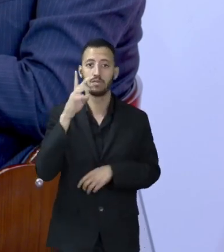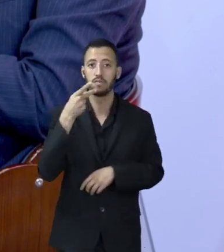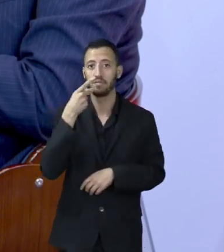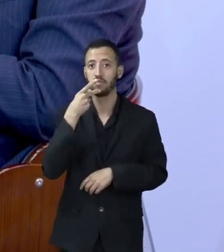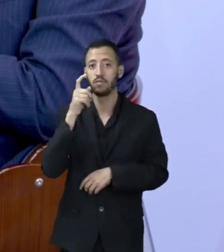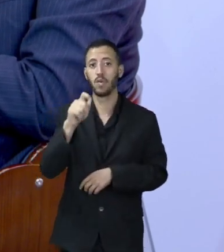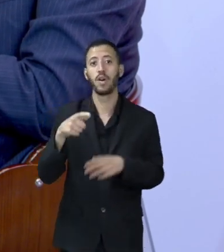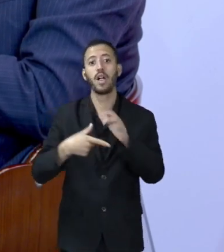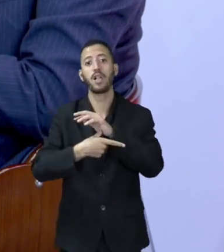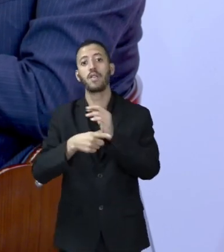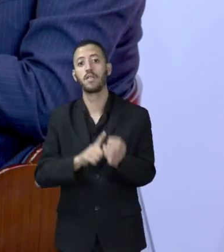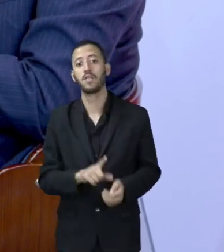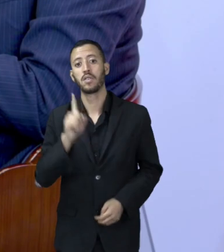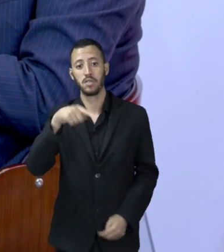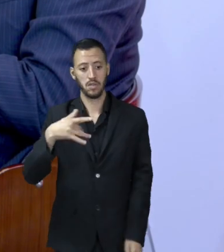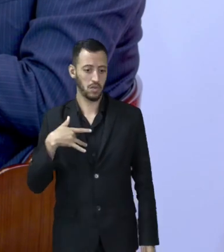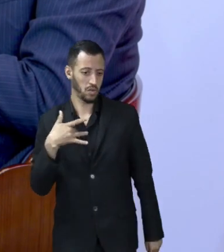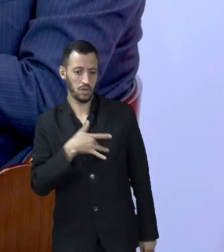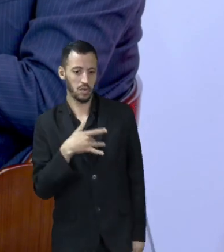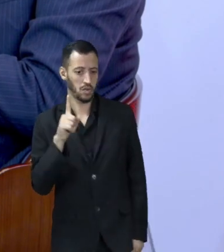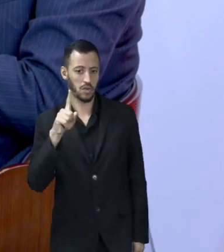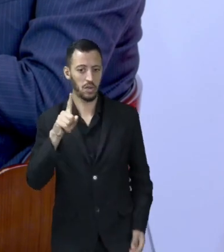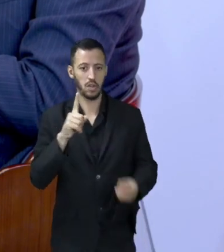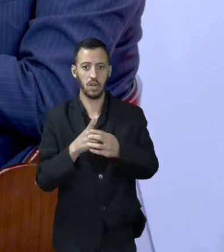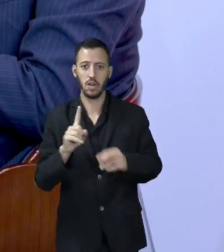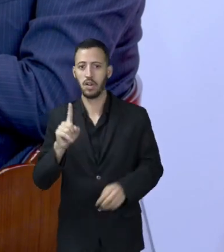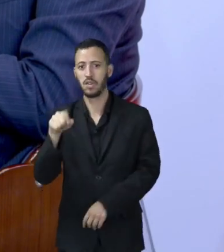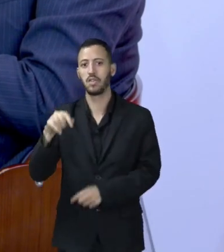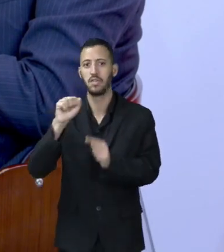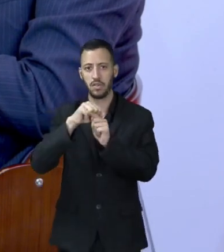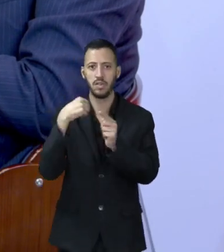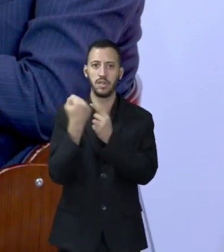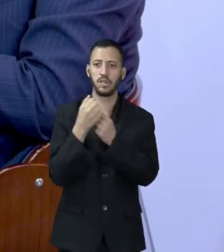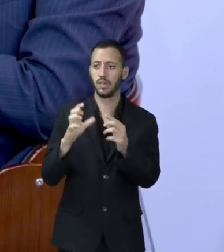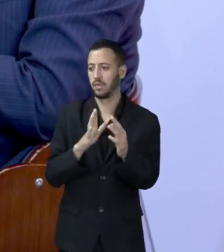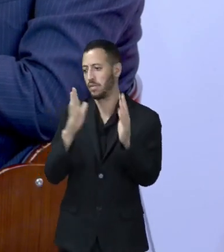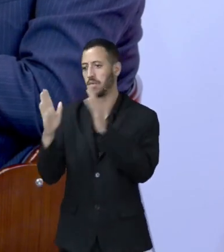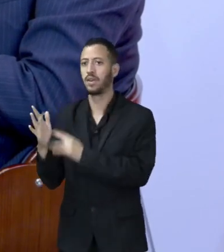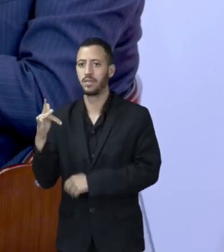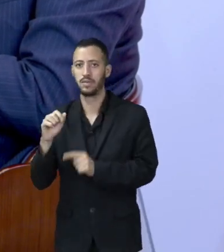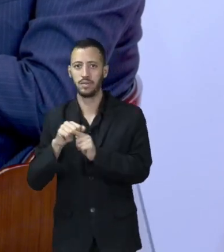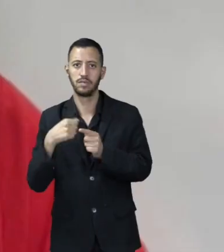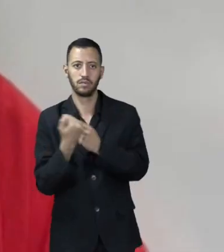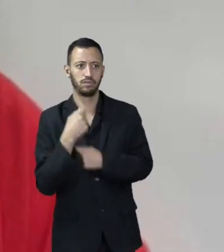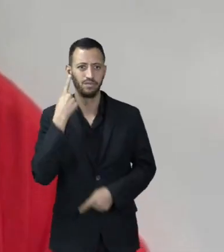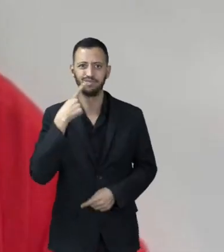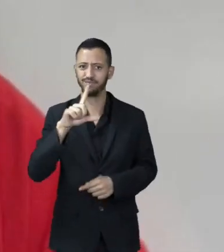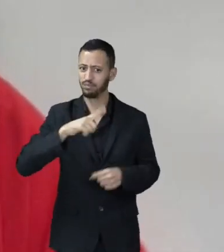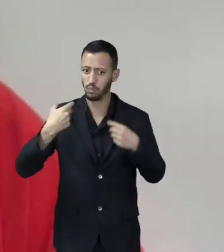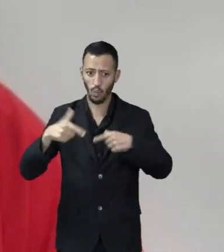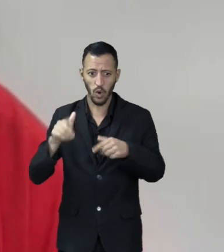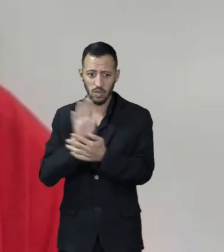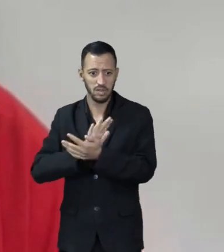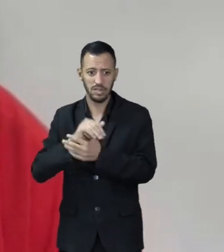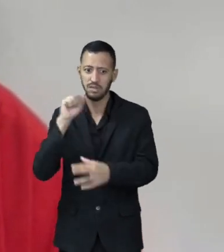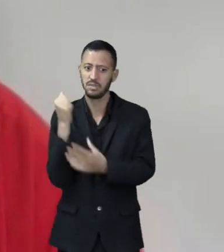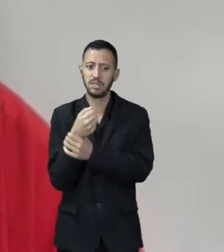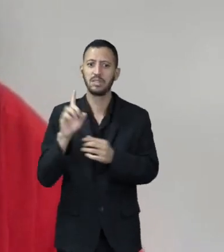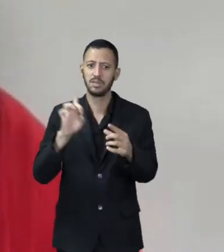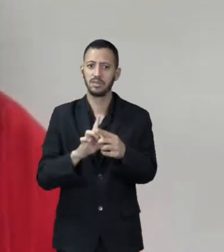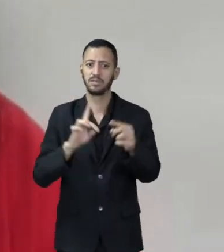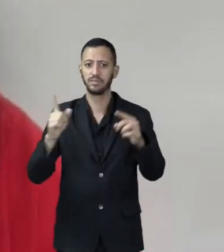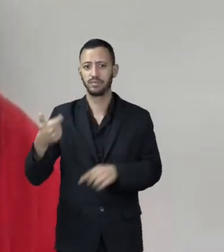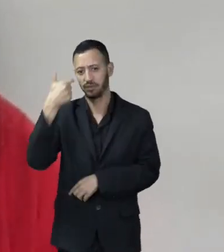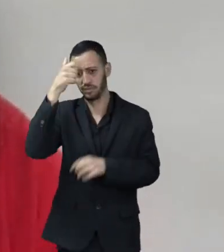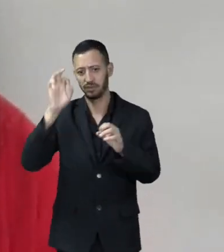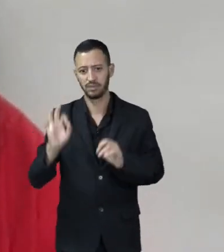estava falando antes. A saúde, ela não é descolada da sociedade, é uma parte da sociedade. Uhum. E quando a gente não garante não só a democracia, mas a